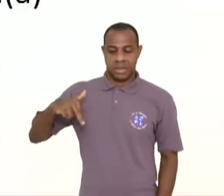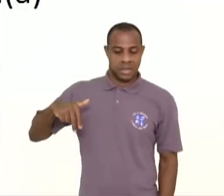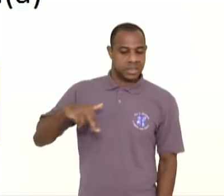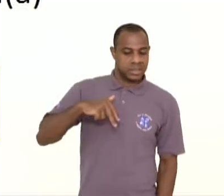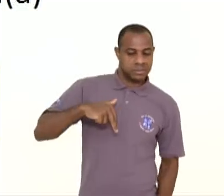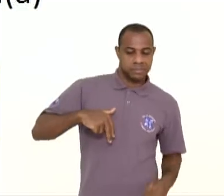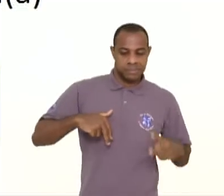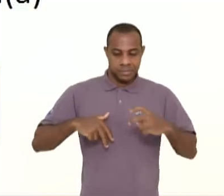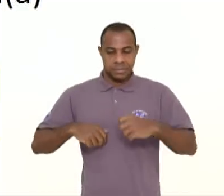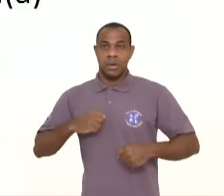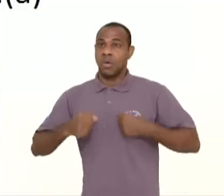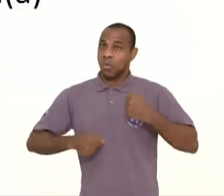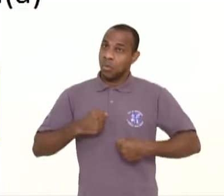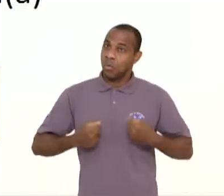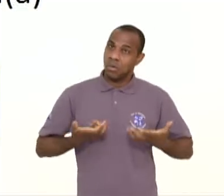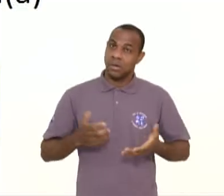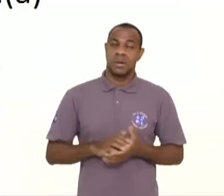corra,